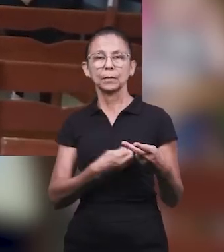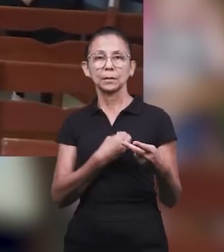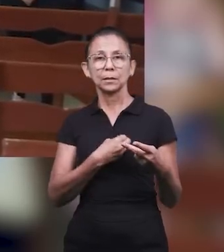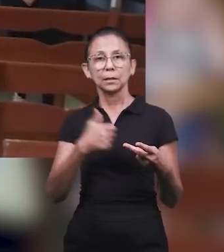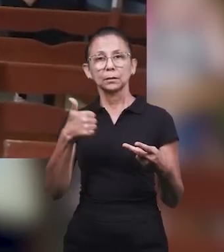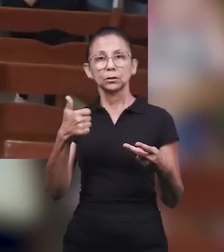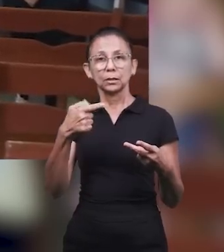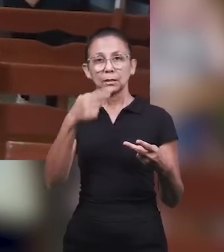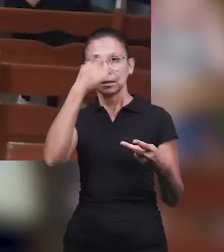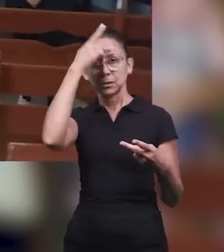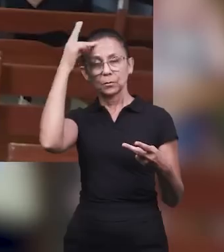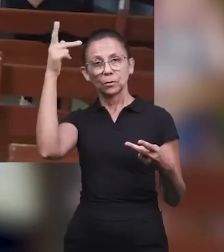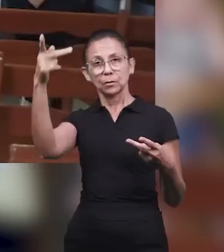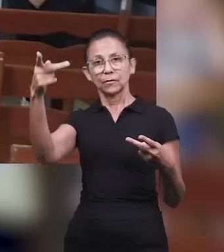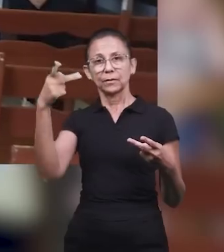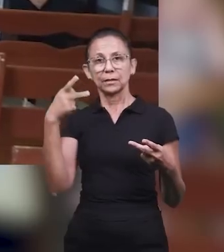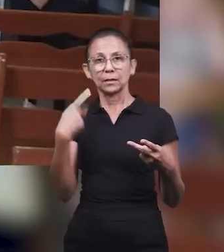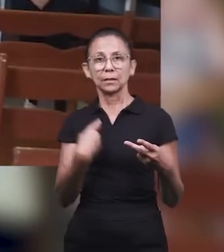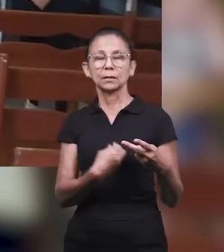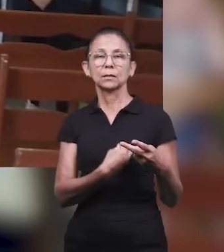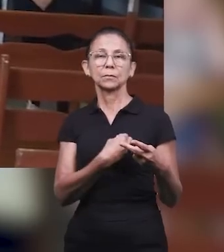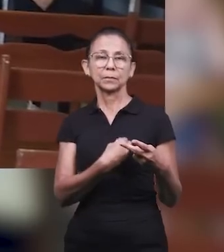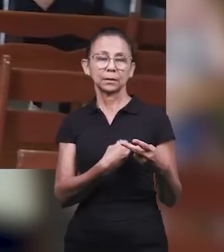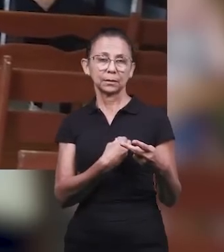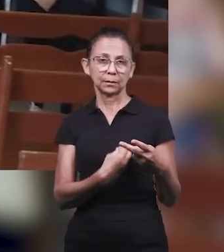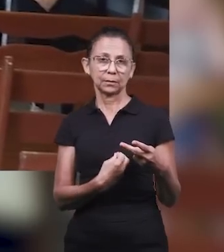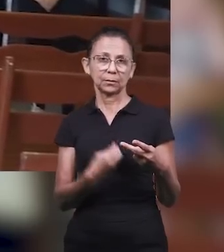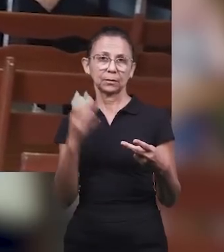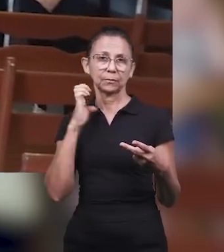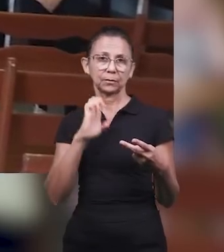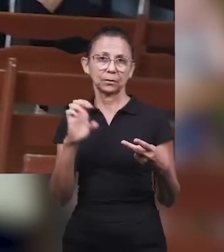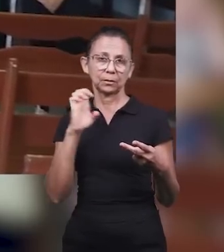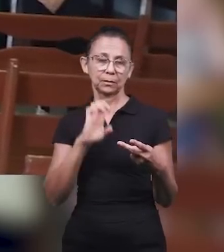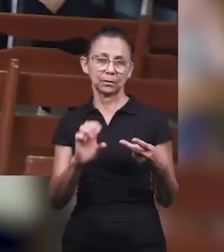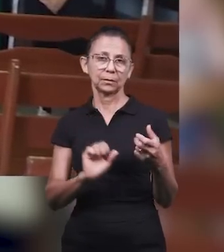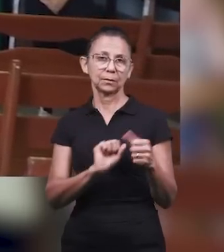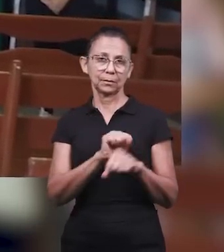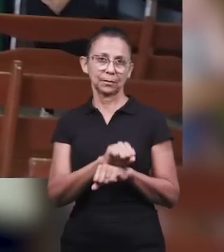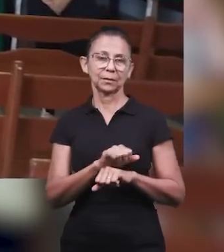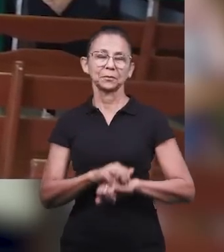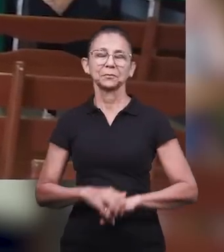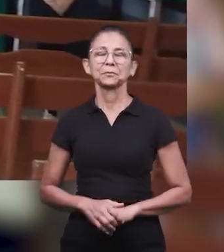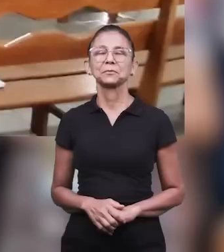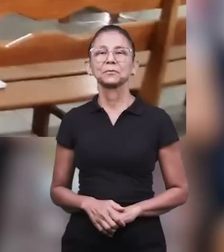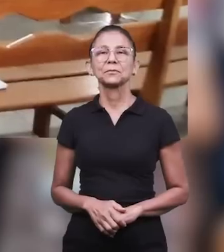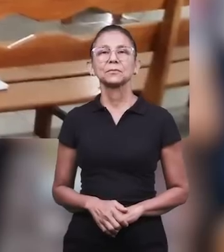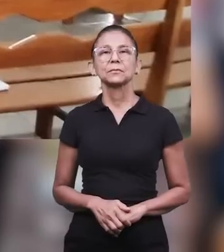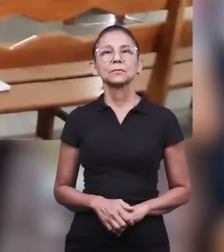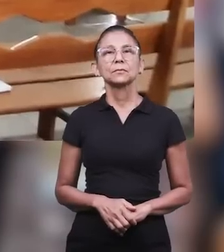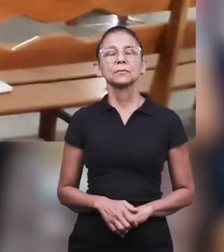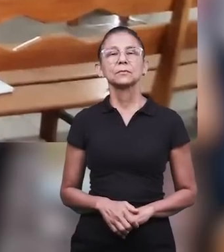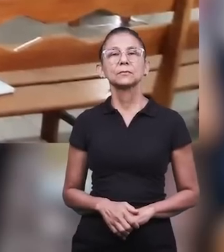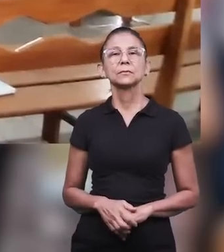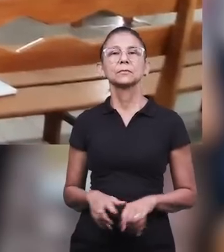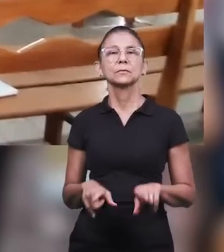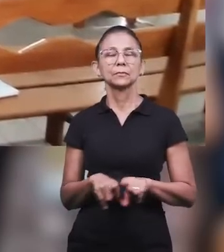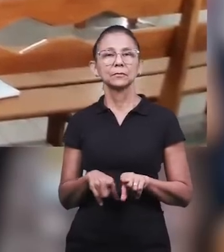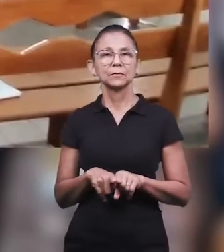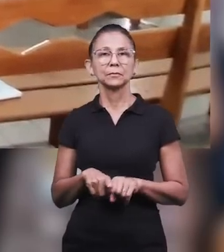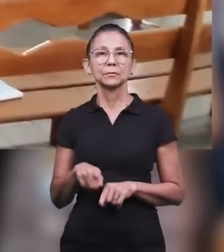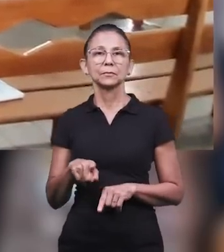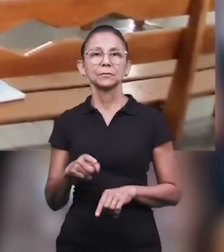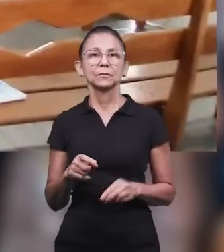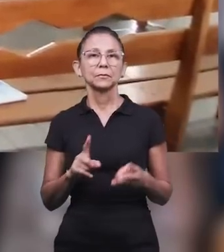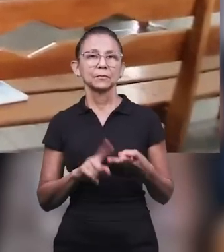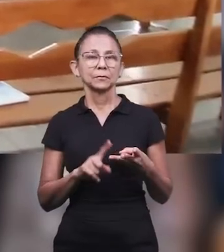17 visitantes estavam presentes nessa evangelização, nesse seminário de crianças. Na cidade de Ampere também, o